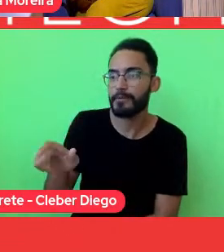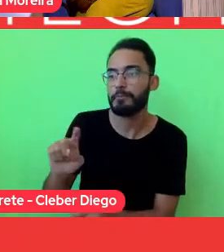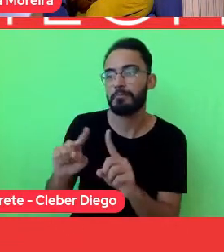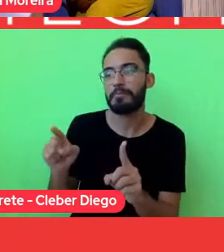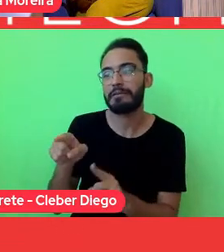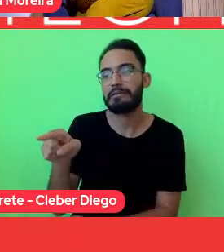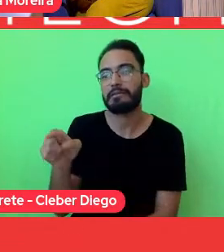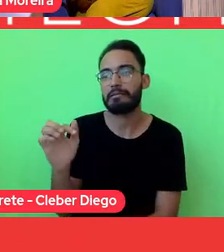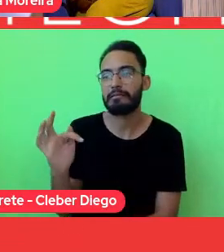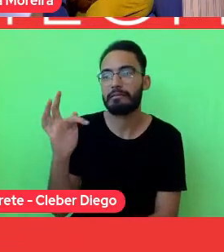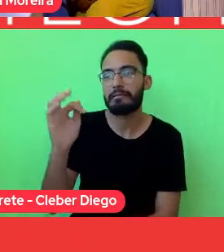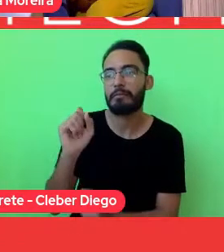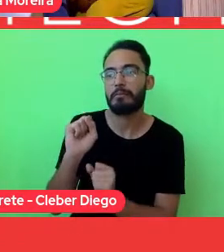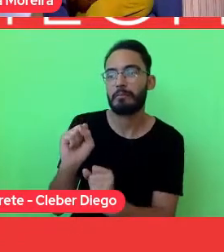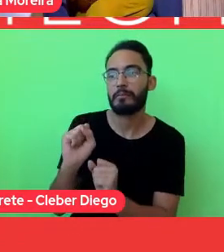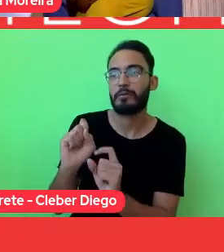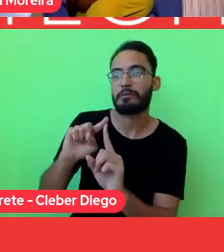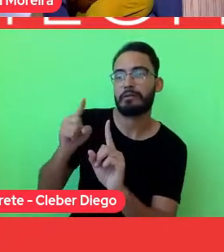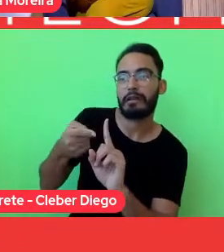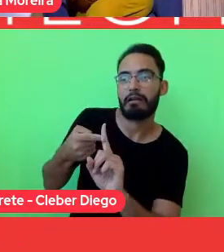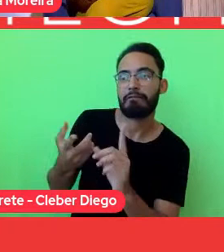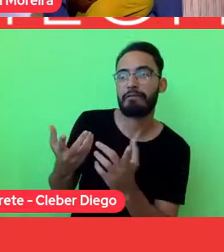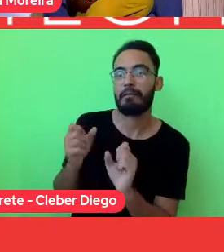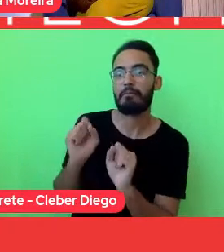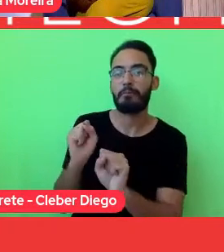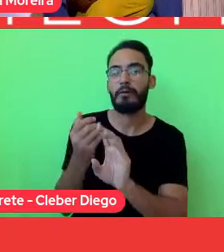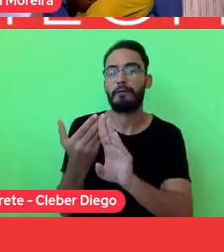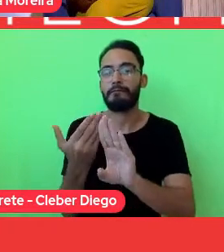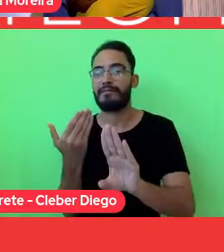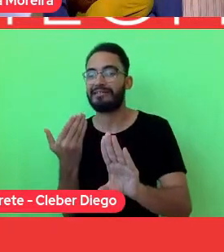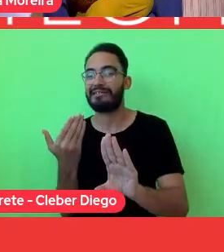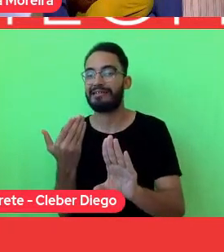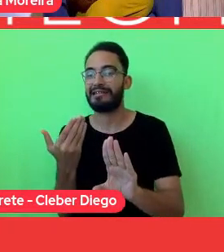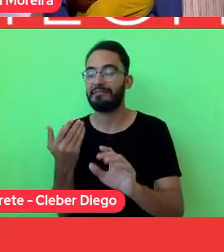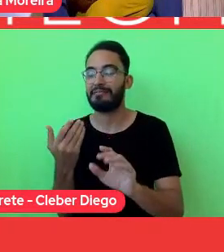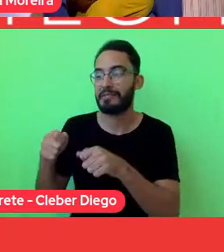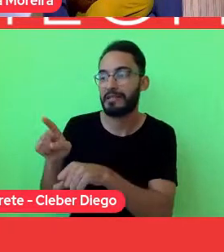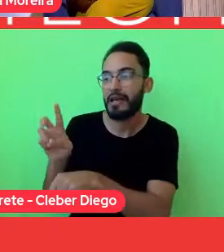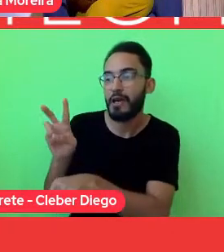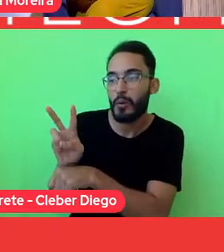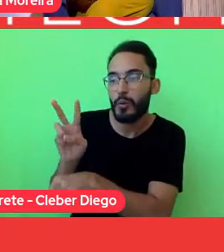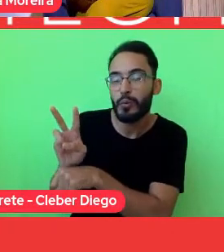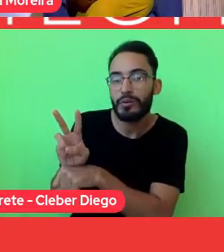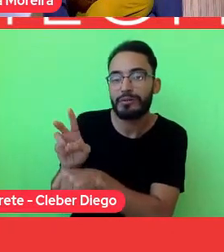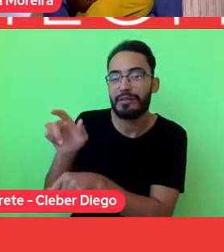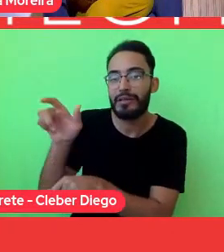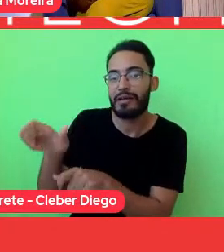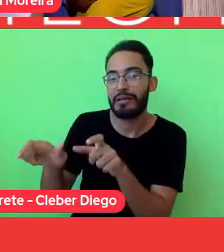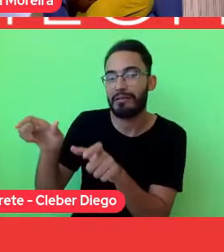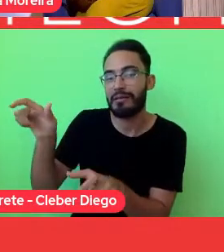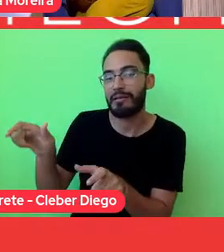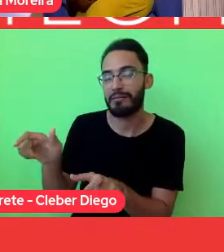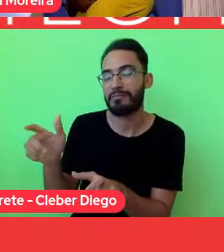engravidar, ela pode se afastar, ela tem que cuidar de alguém, então